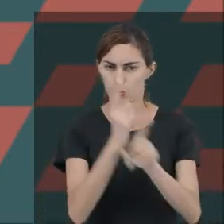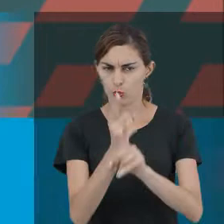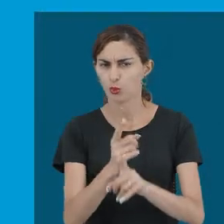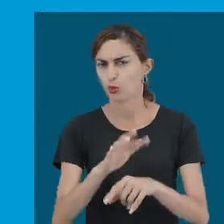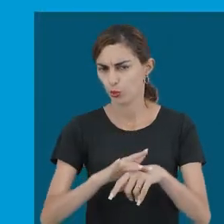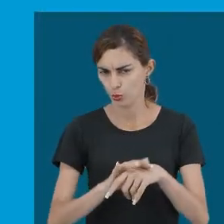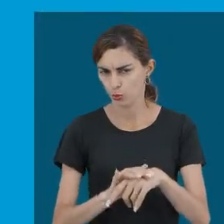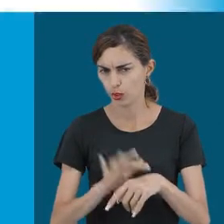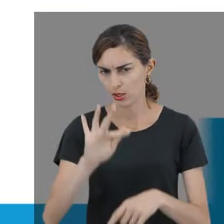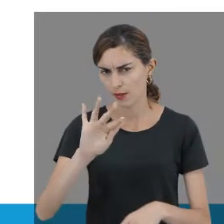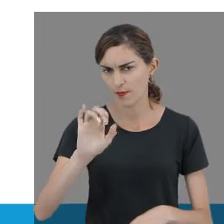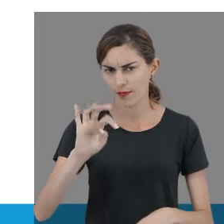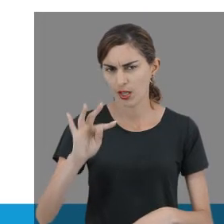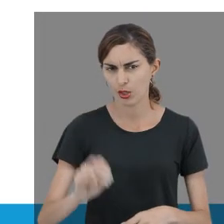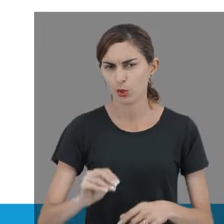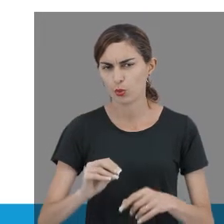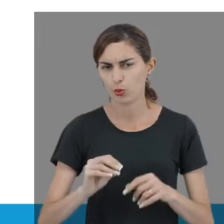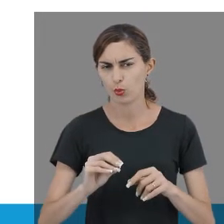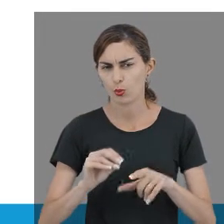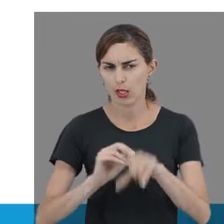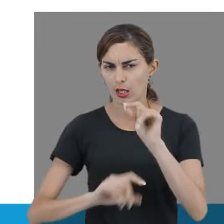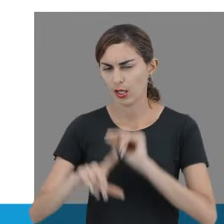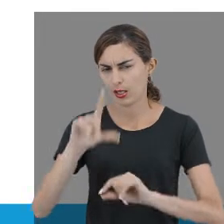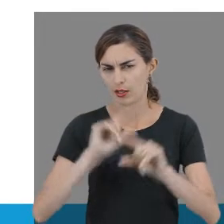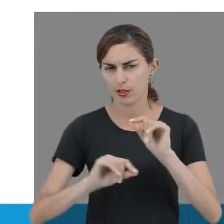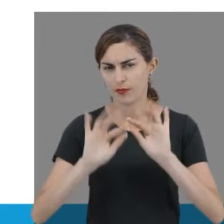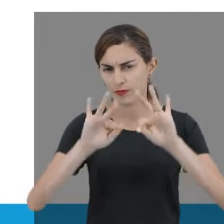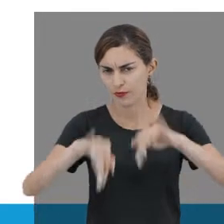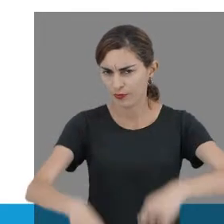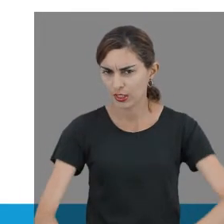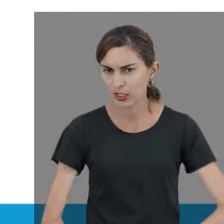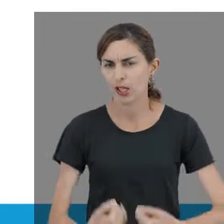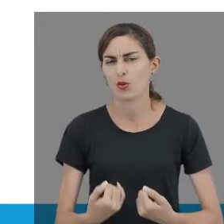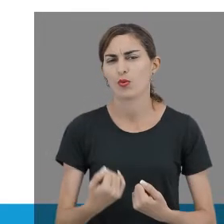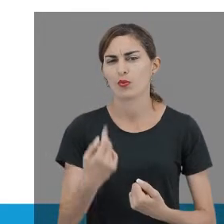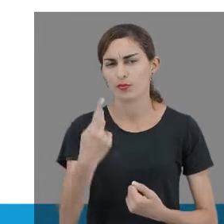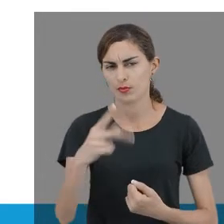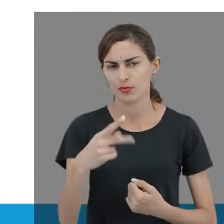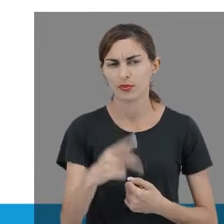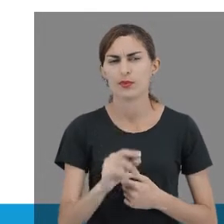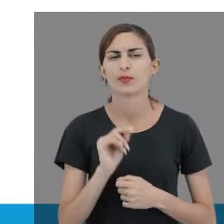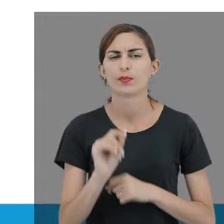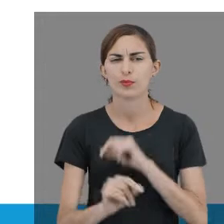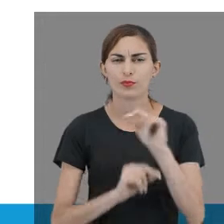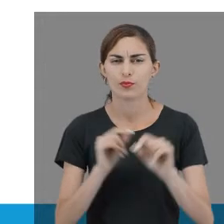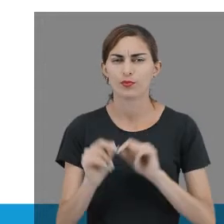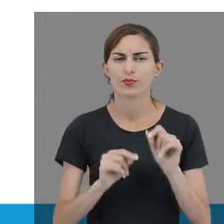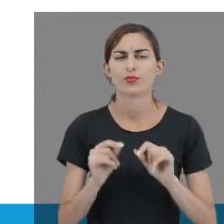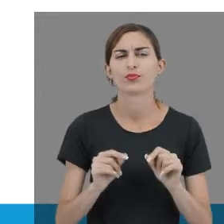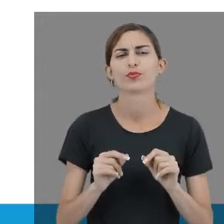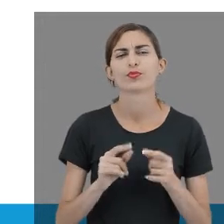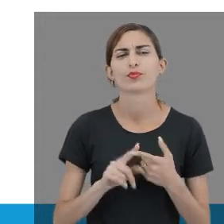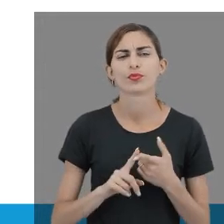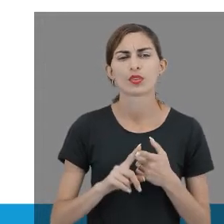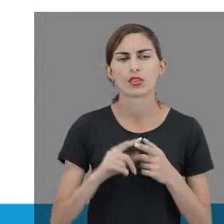Então, o feto é notificado, mas a classificação final dele, definitiva, acontece depois do parto.